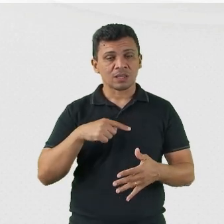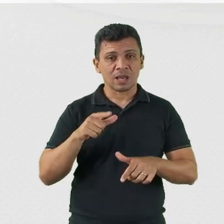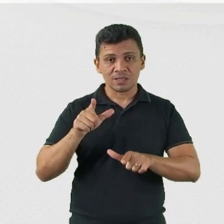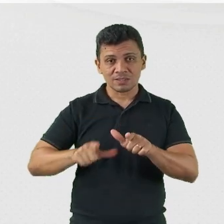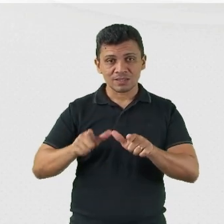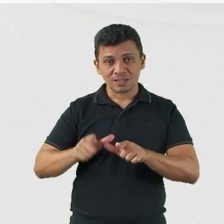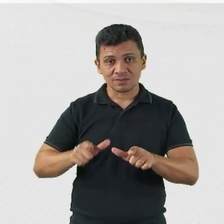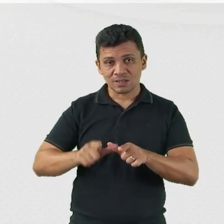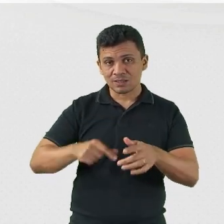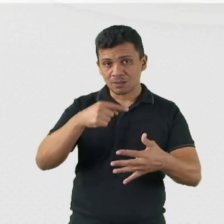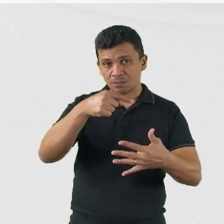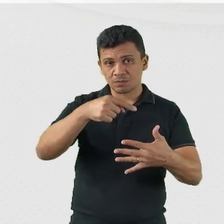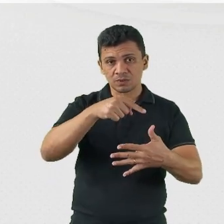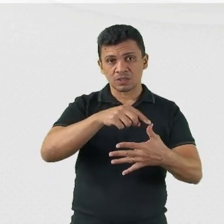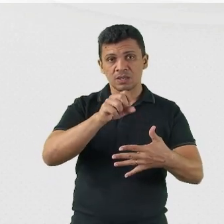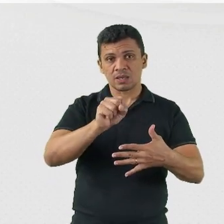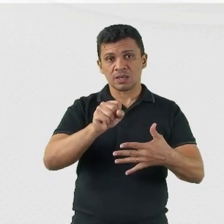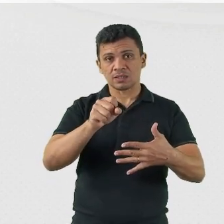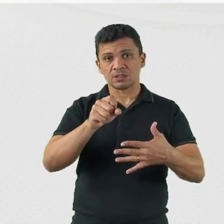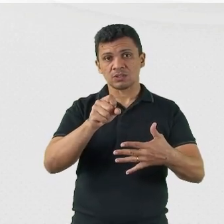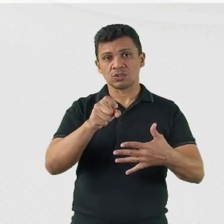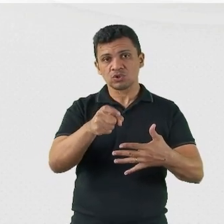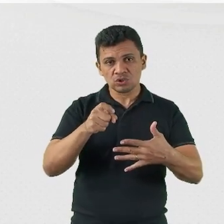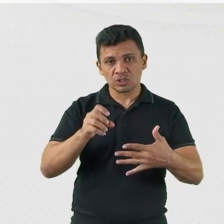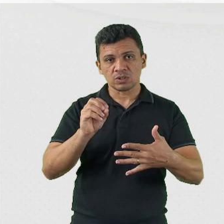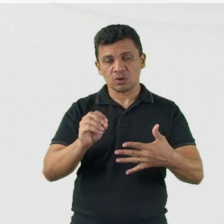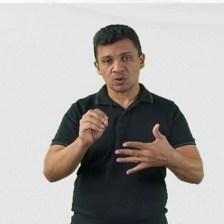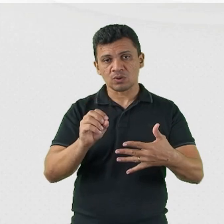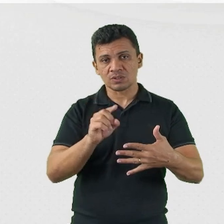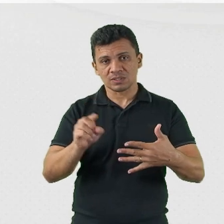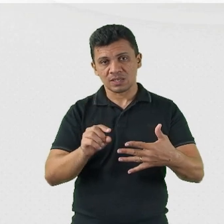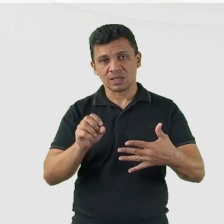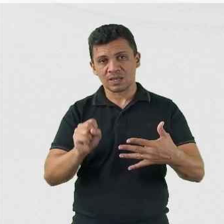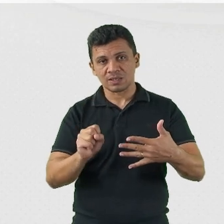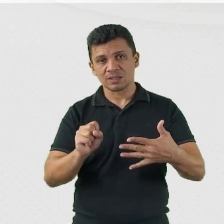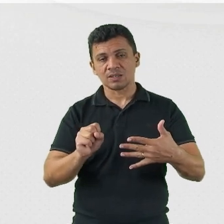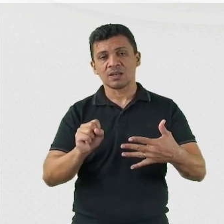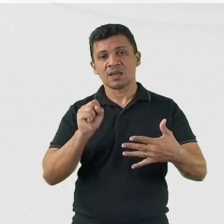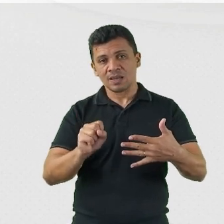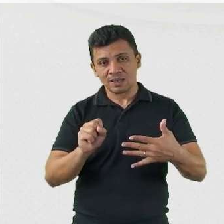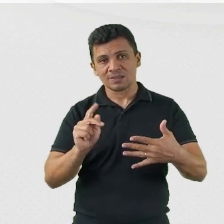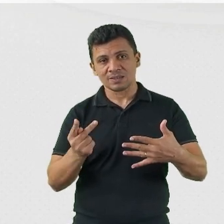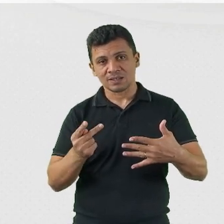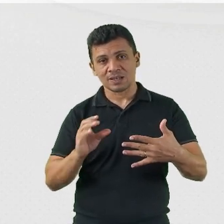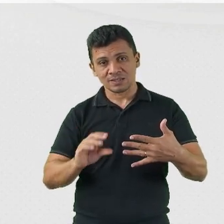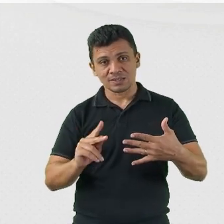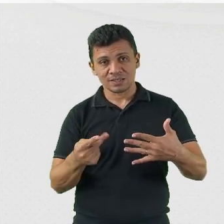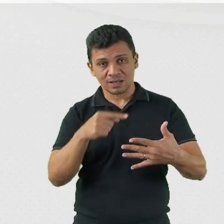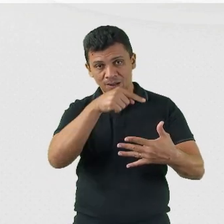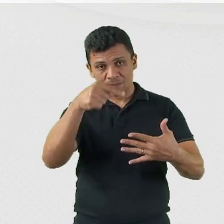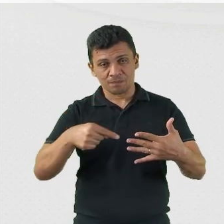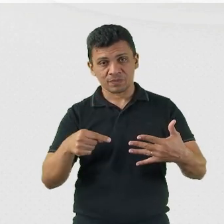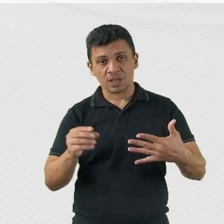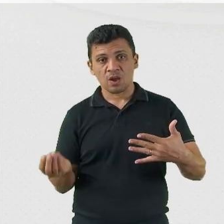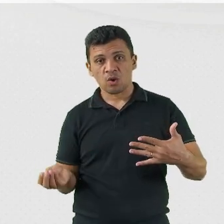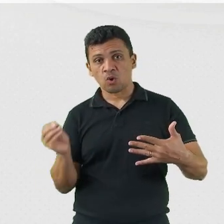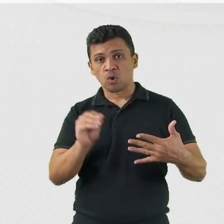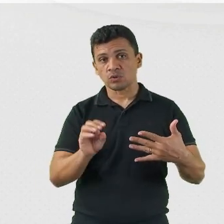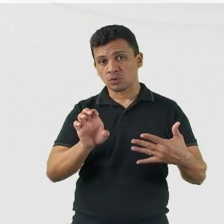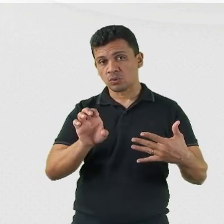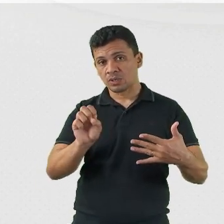letras que eu falei para vocês, S, X, O, Z, S, SH ou CH, aí eu acrescento